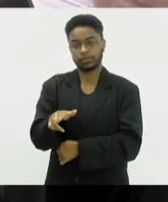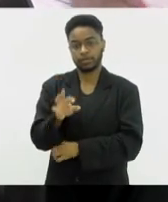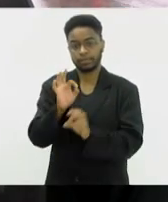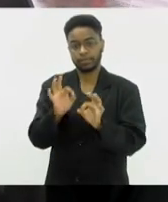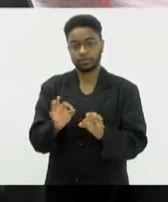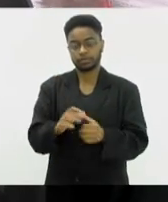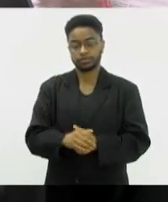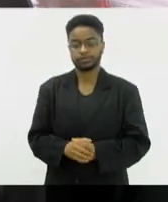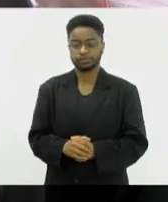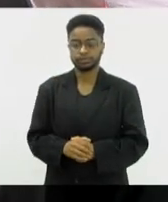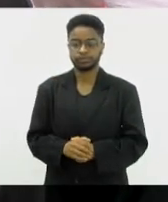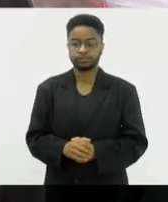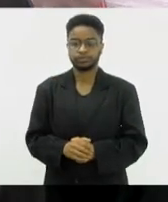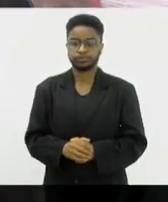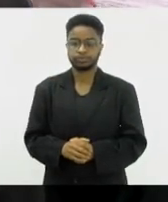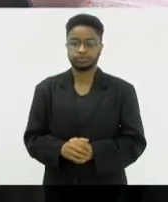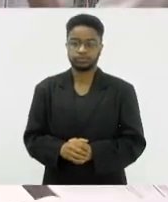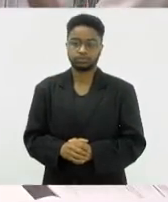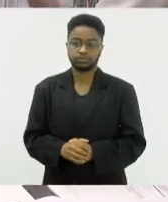emenda.